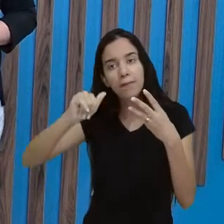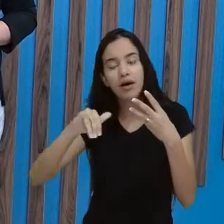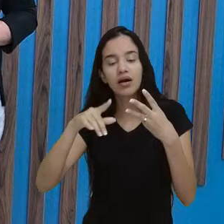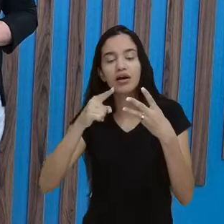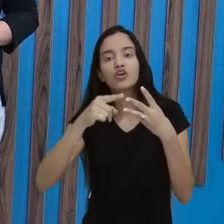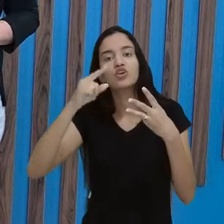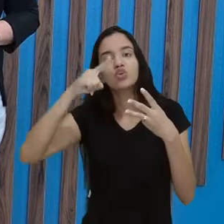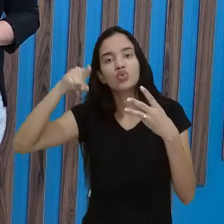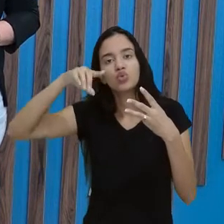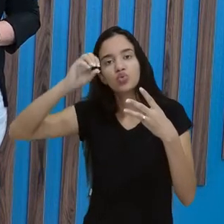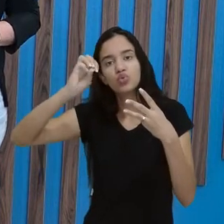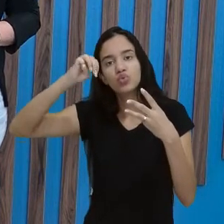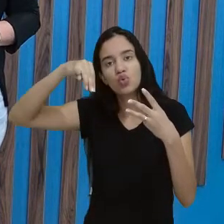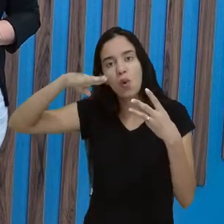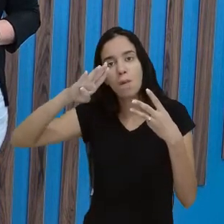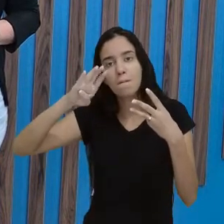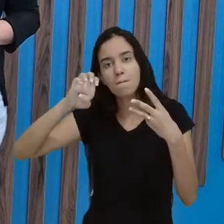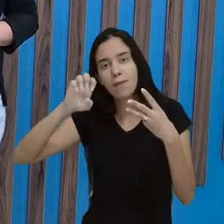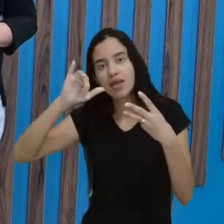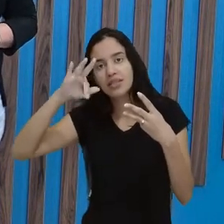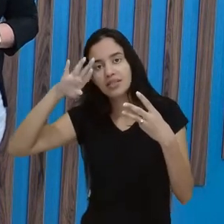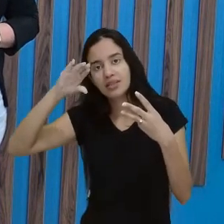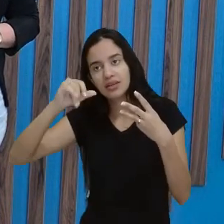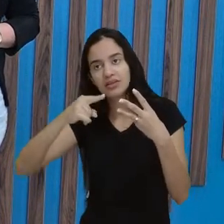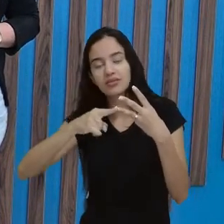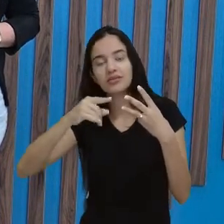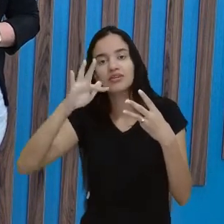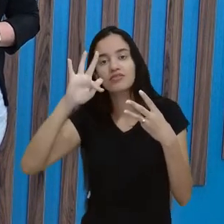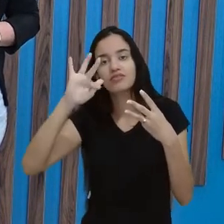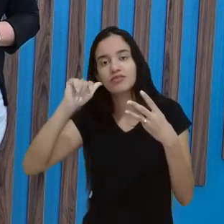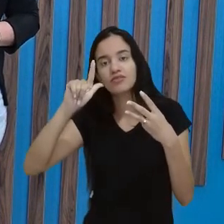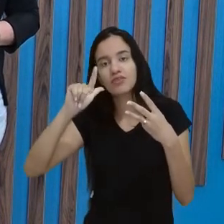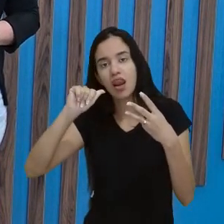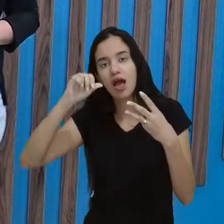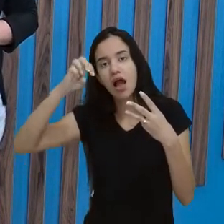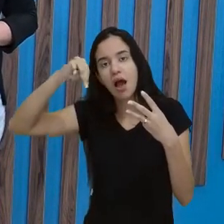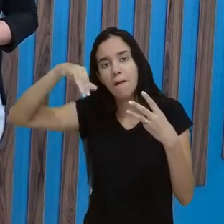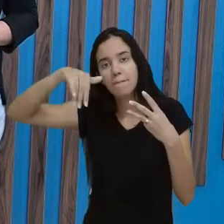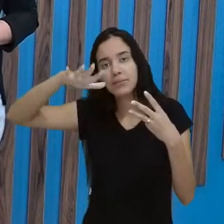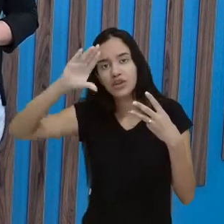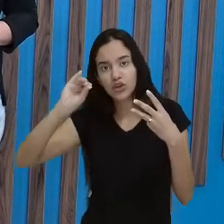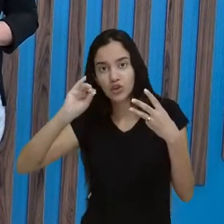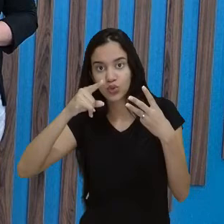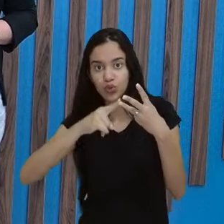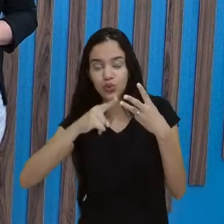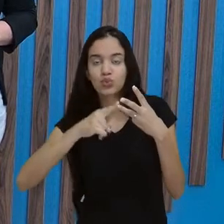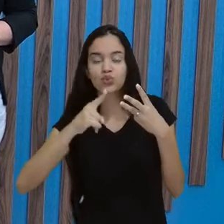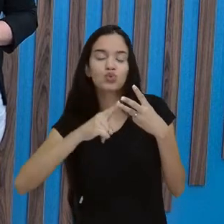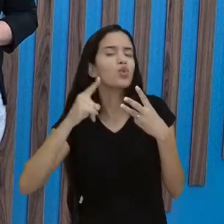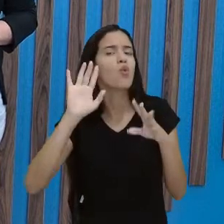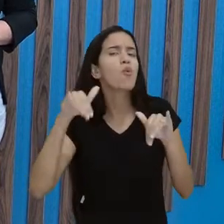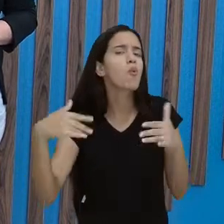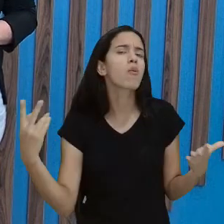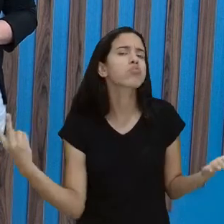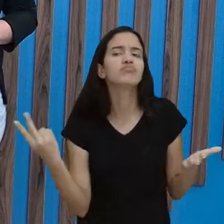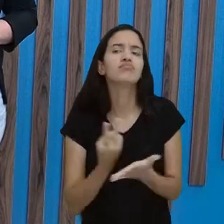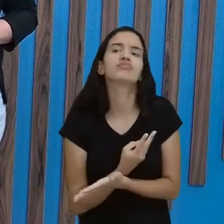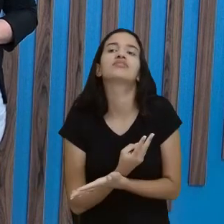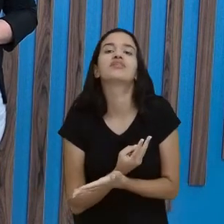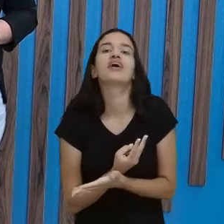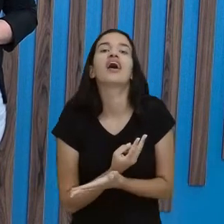errada, Noala? Procura aí a letra P e a letra B. E a que não tiver P ou B é a que está errada.